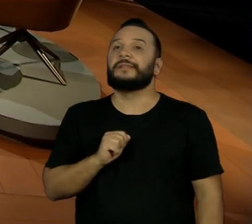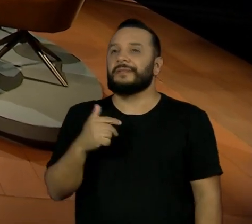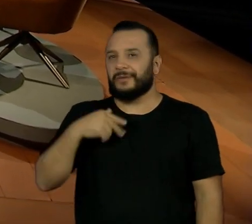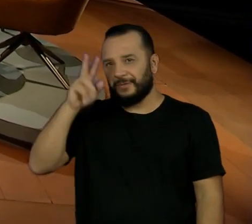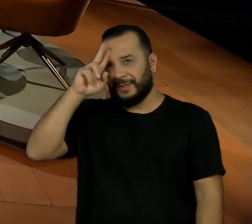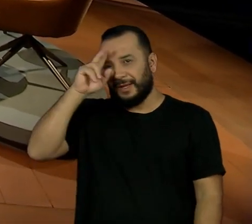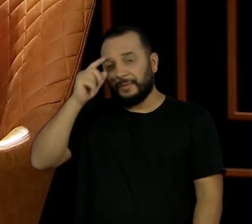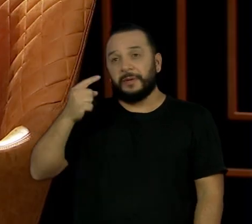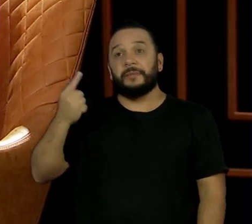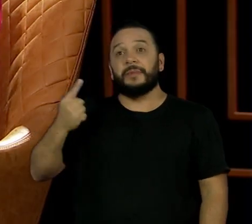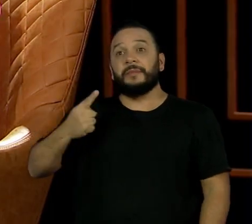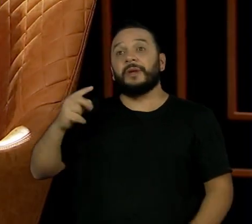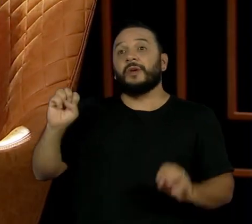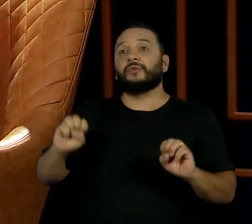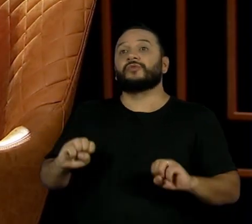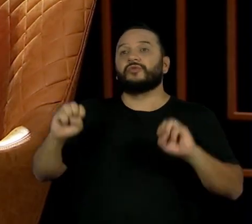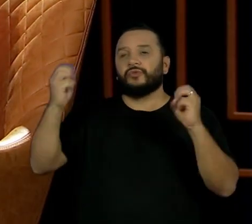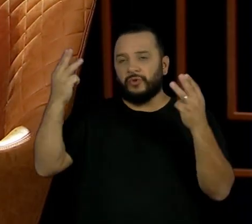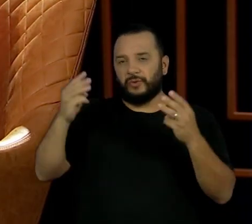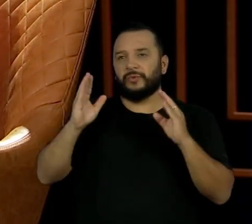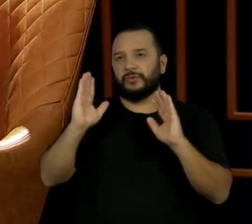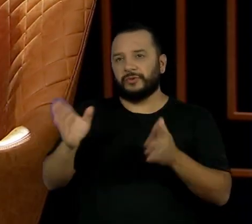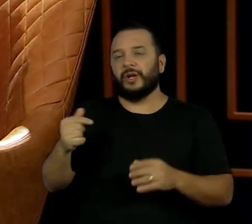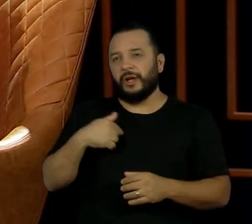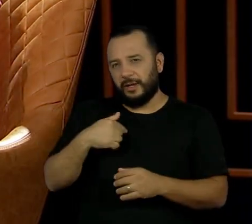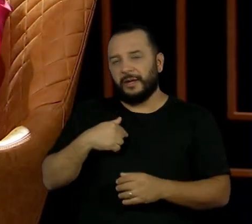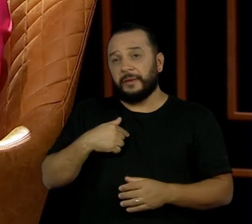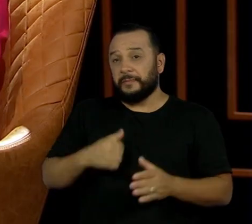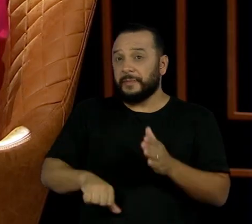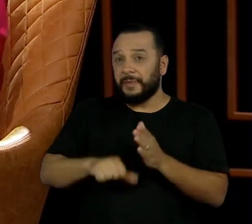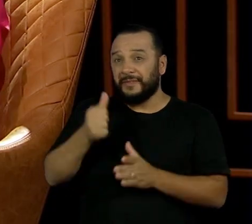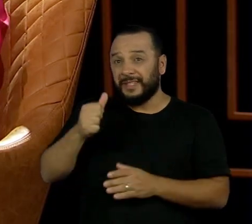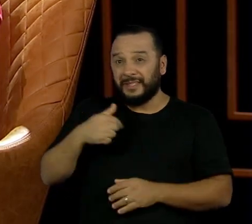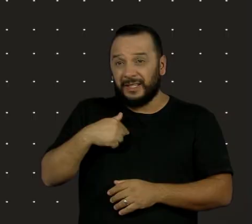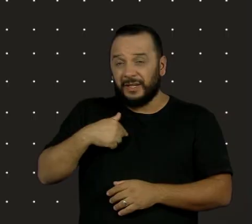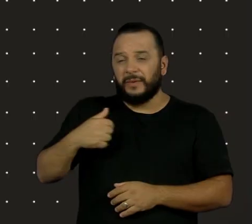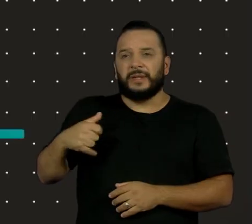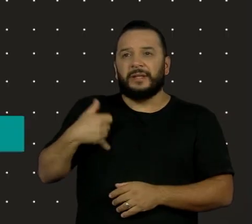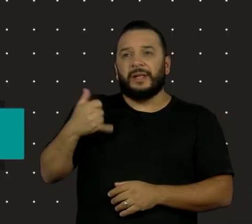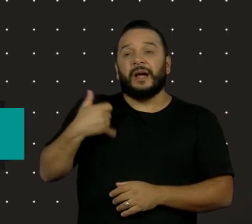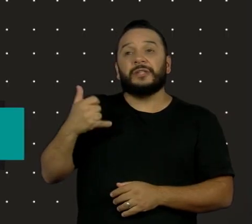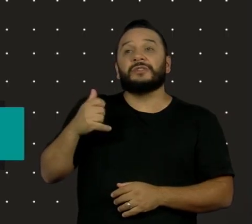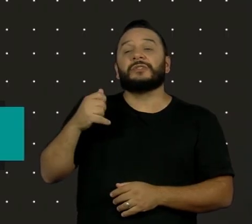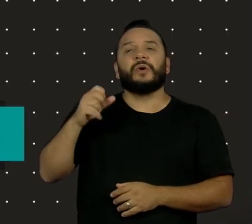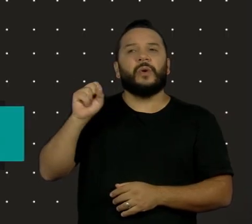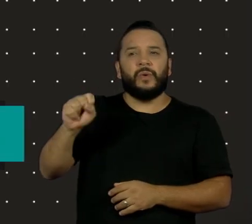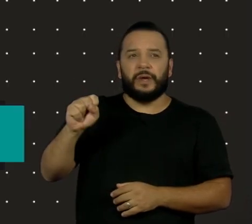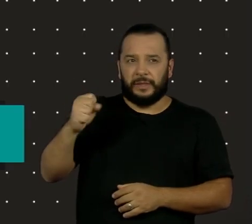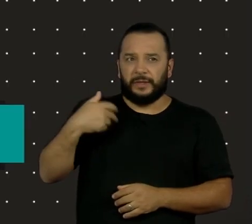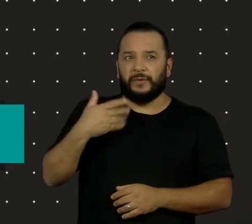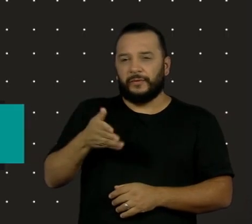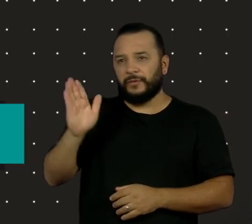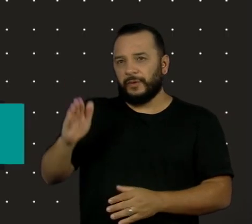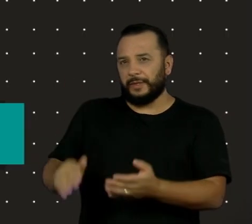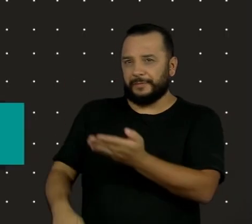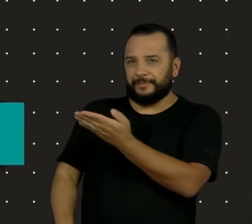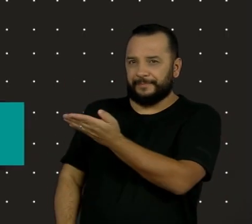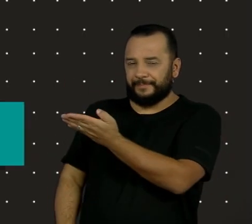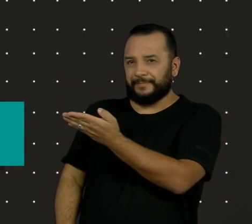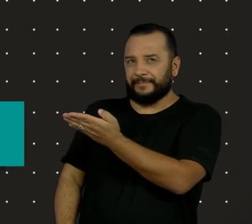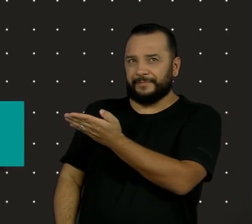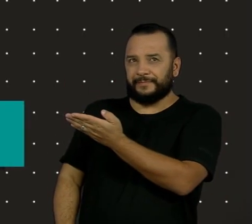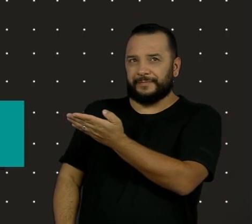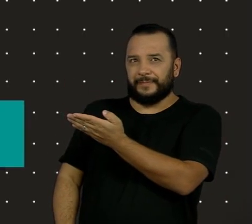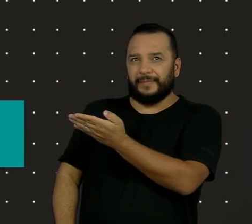show que eu vi na vida foi do Earth, Wind & Fire. Eu tinha 8 anos, no ginásio do Ibirapuera.